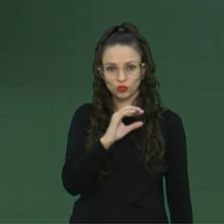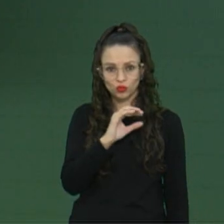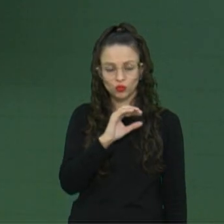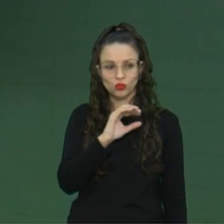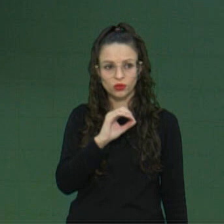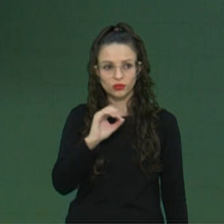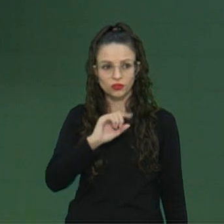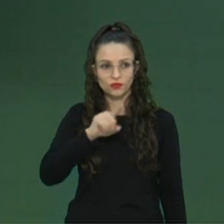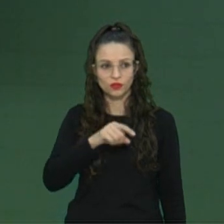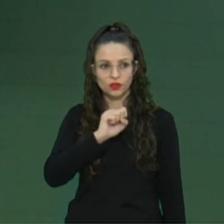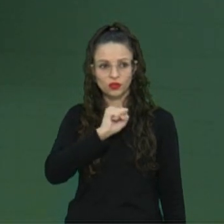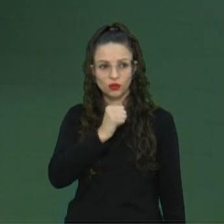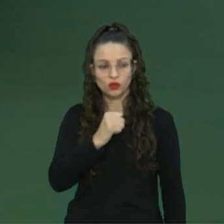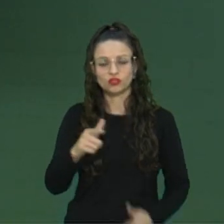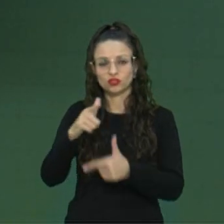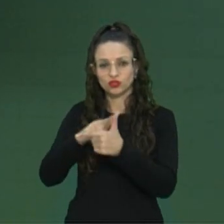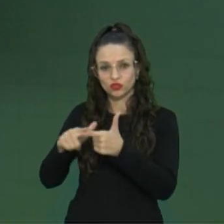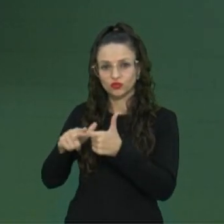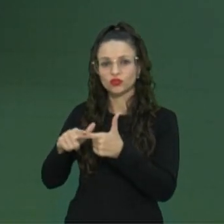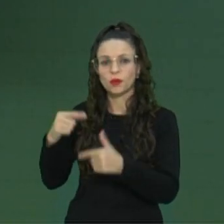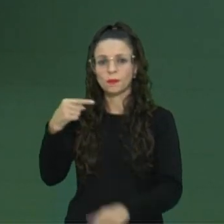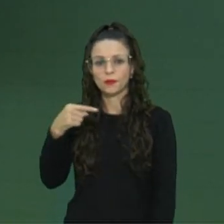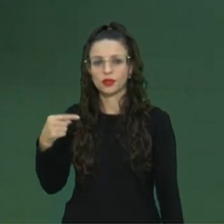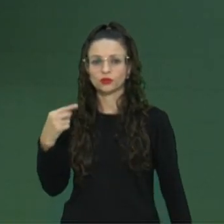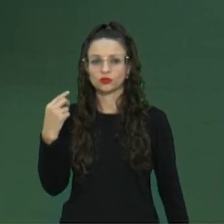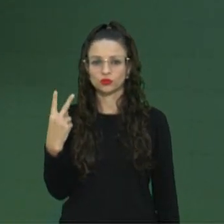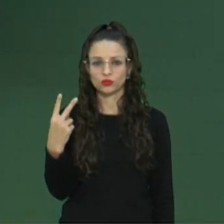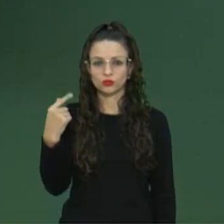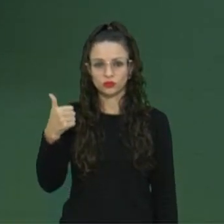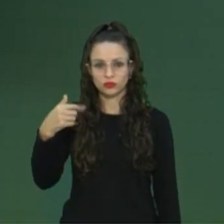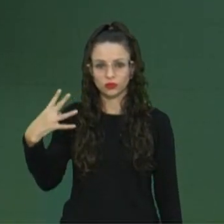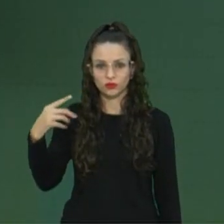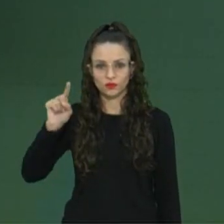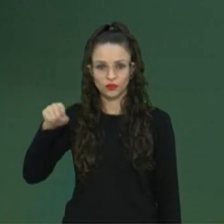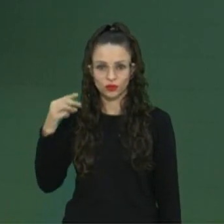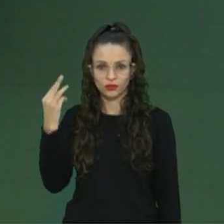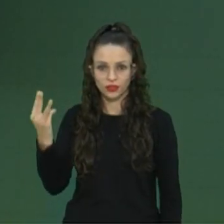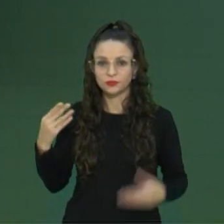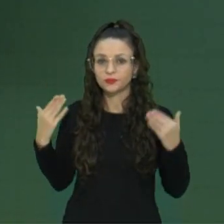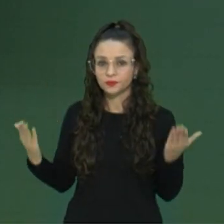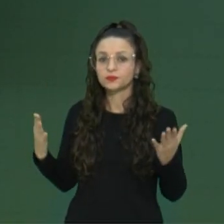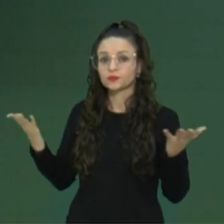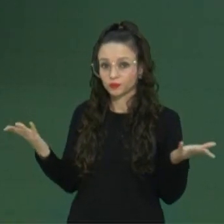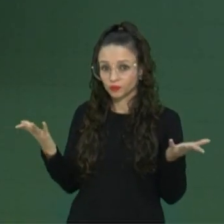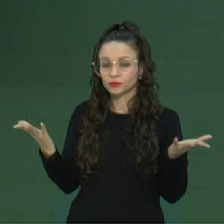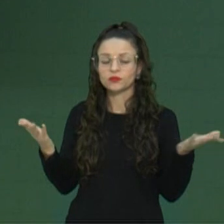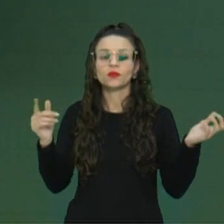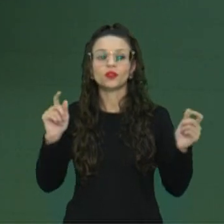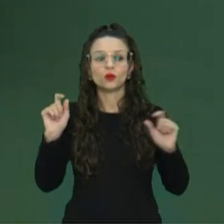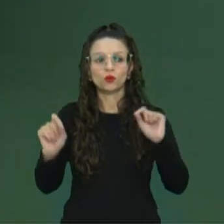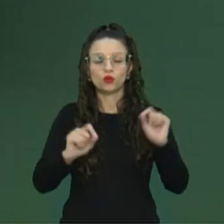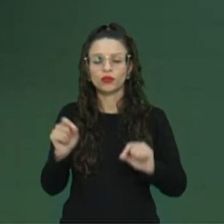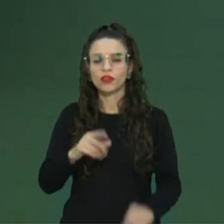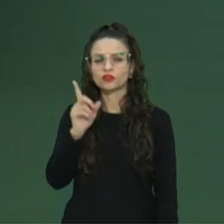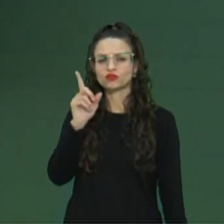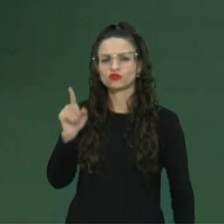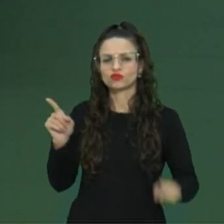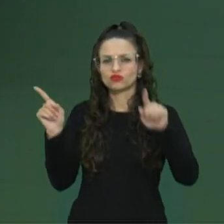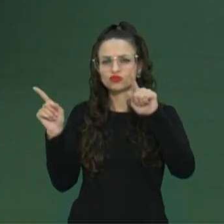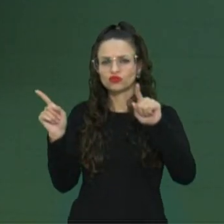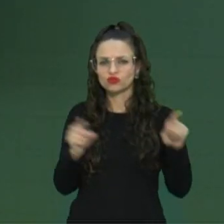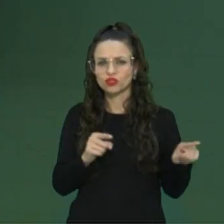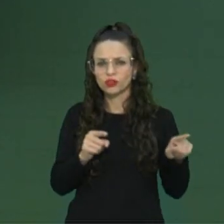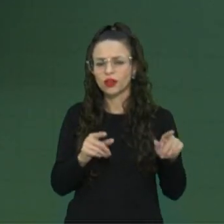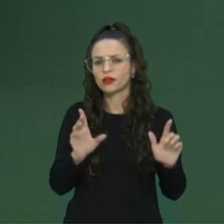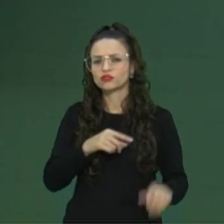428,6 negativo, dividido por 2, menos 214,3. Agora sim, eu posso eliminar aquelas substâncias